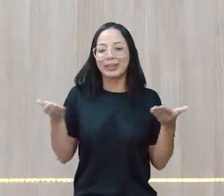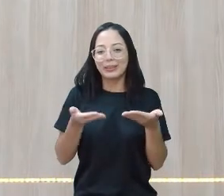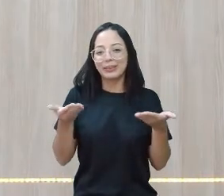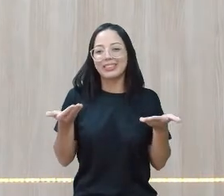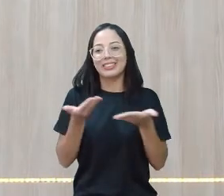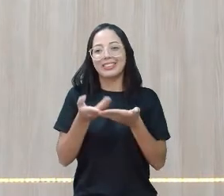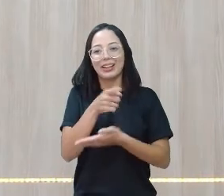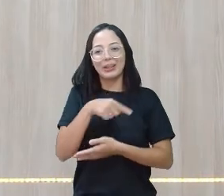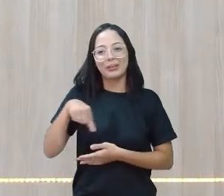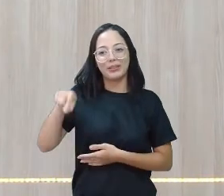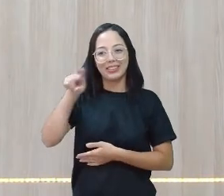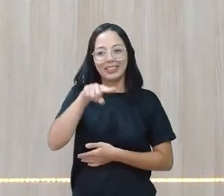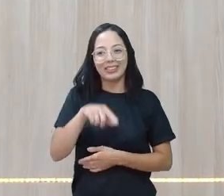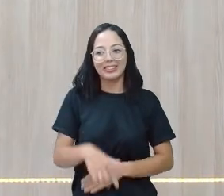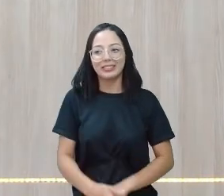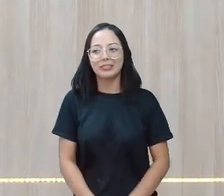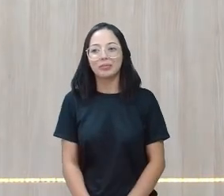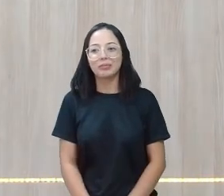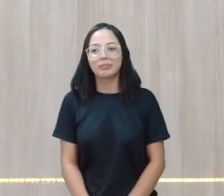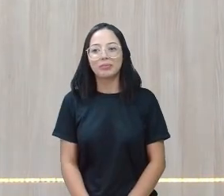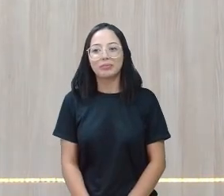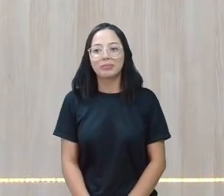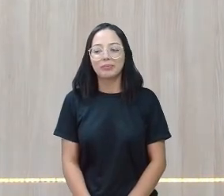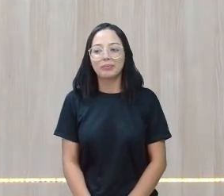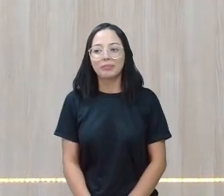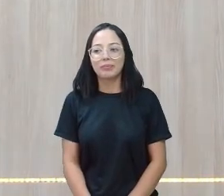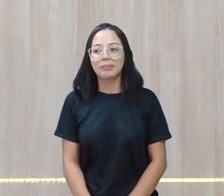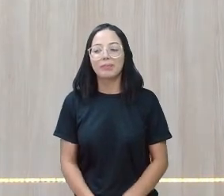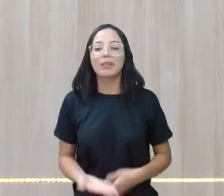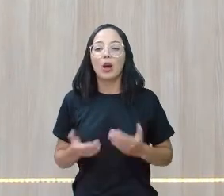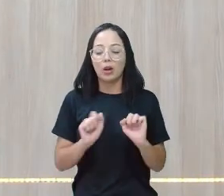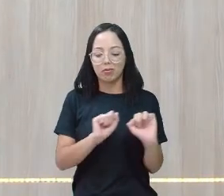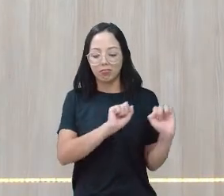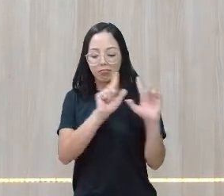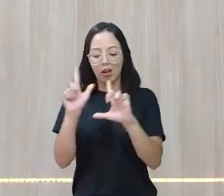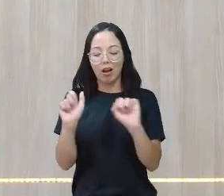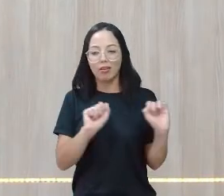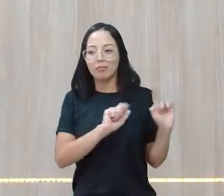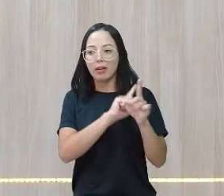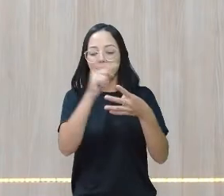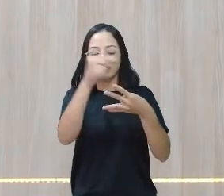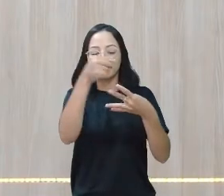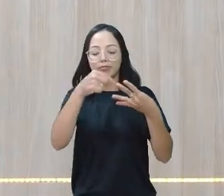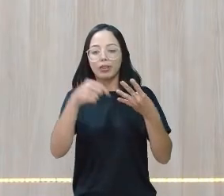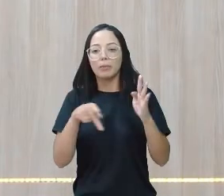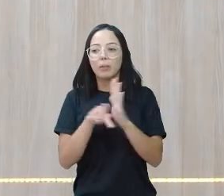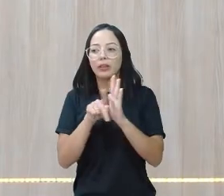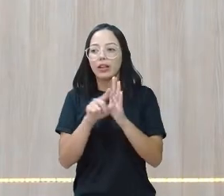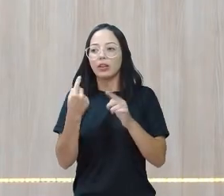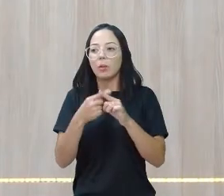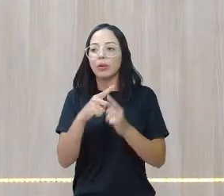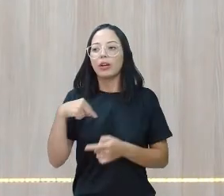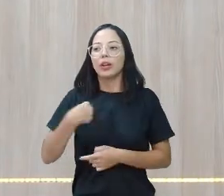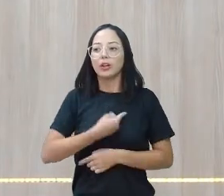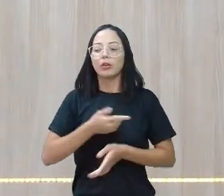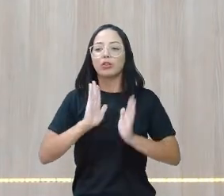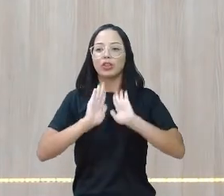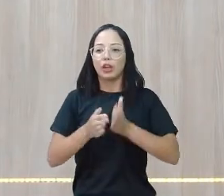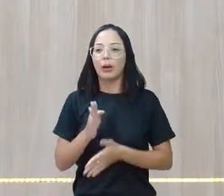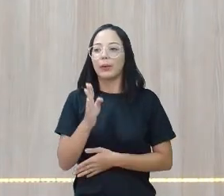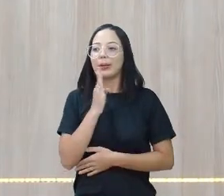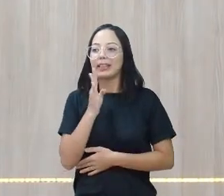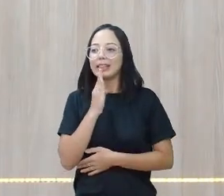para vocês. Né? O som, eu pulei um pouquinho as propriedades, porque a gente já conhece, e